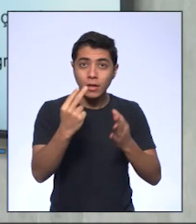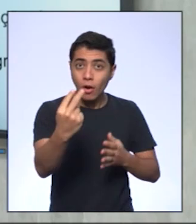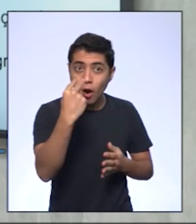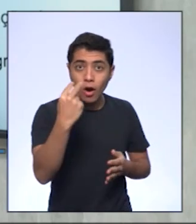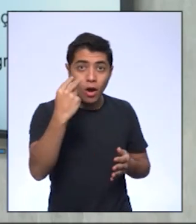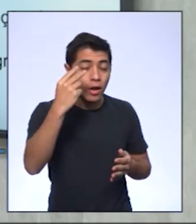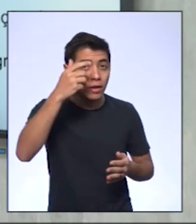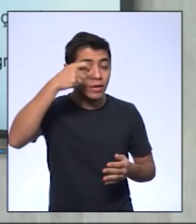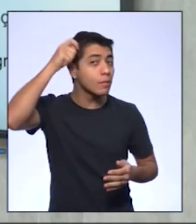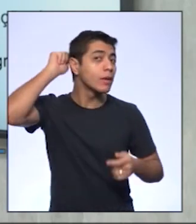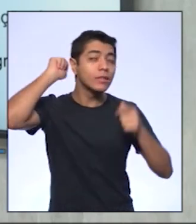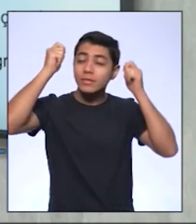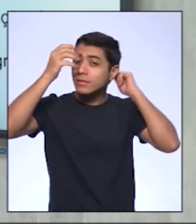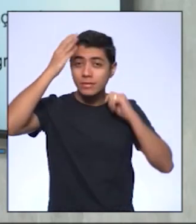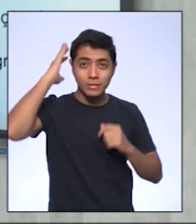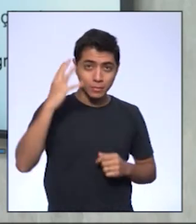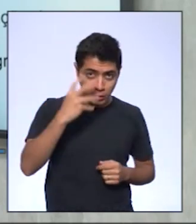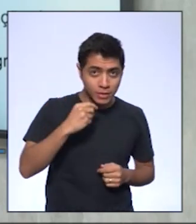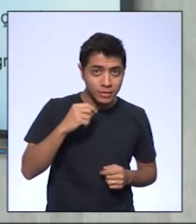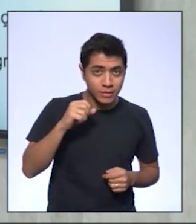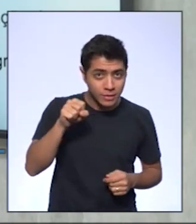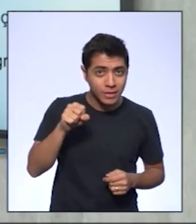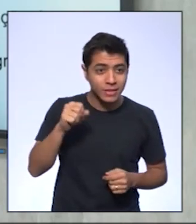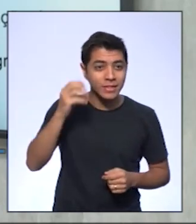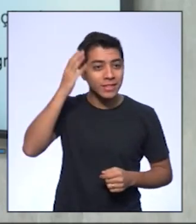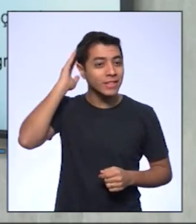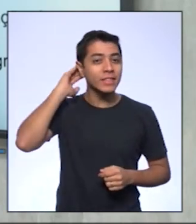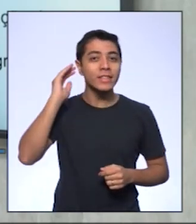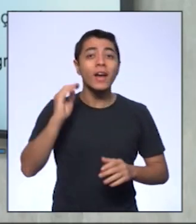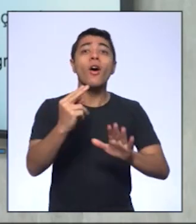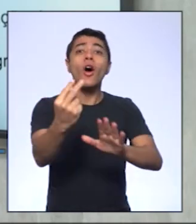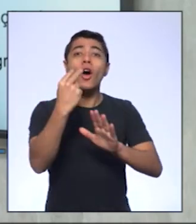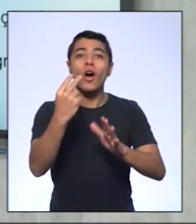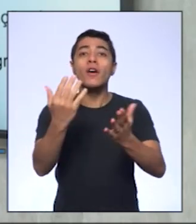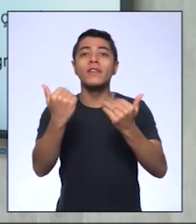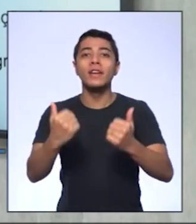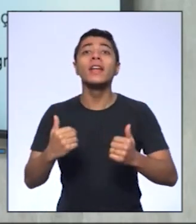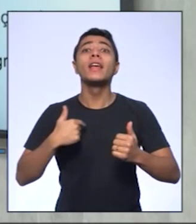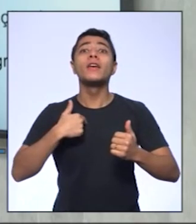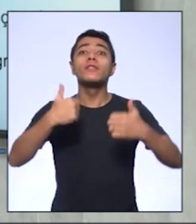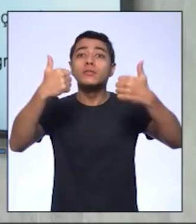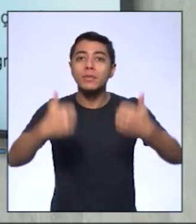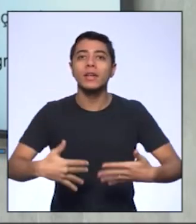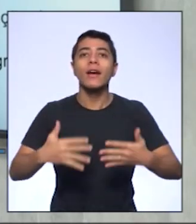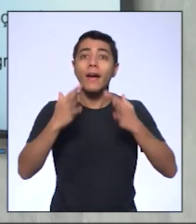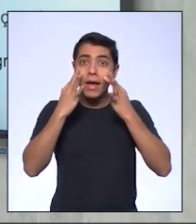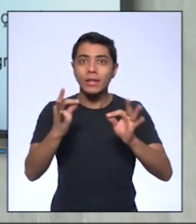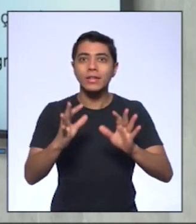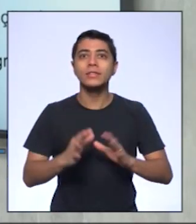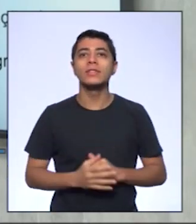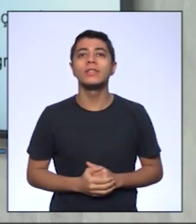Tô bonito? Sim? Beleza? Olha aqui. Ai, olha aqui. Cheguei, deixa eu te falar.